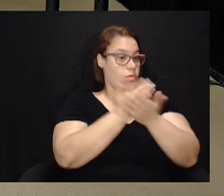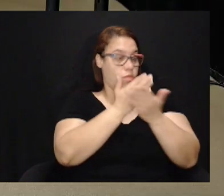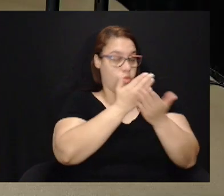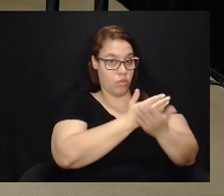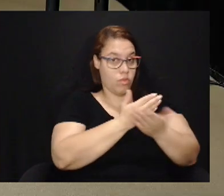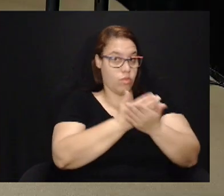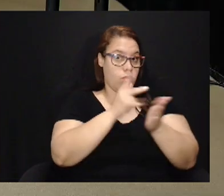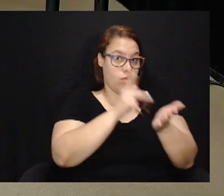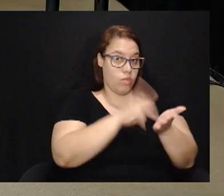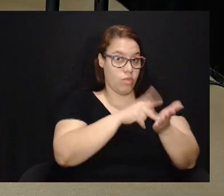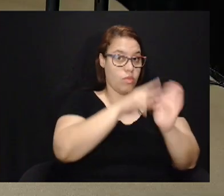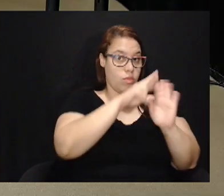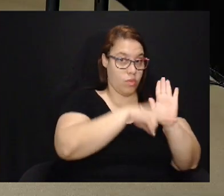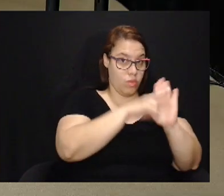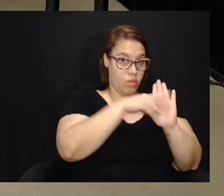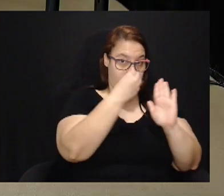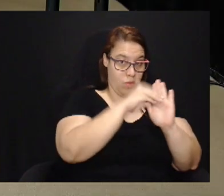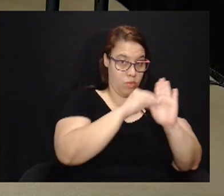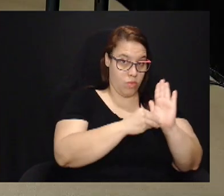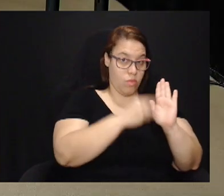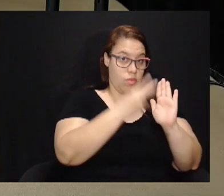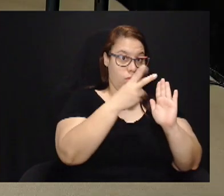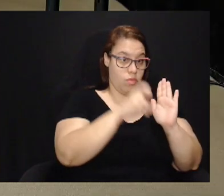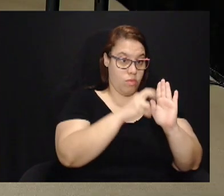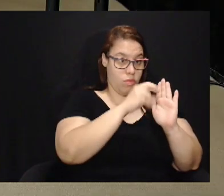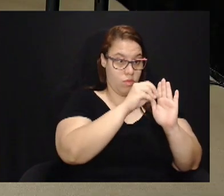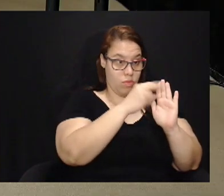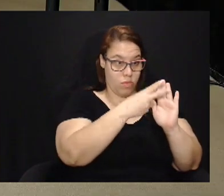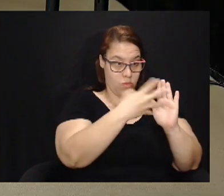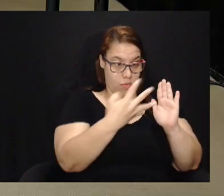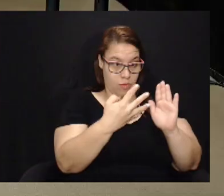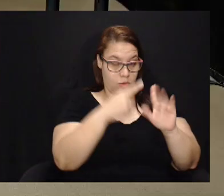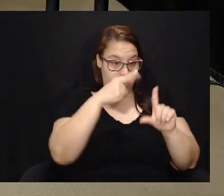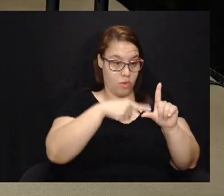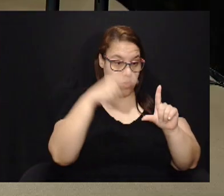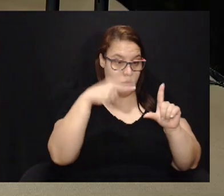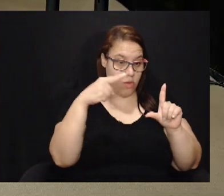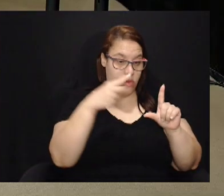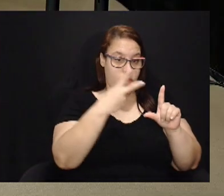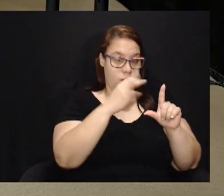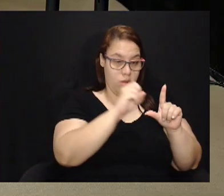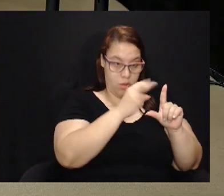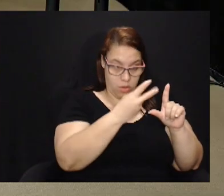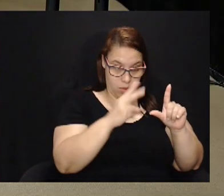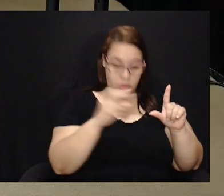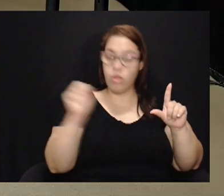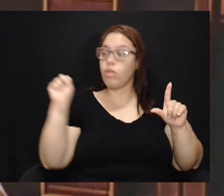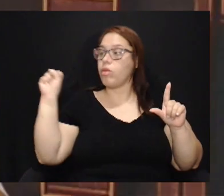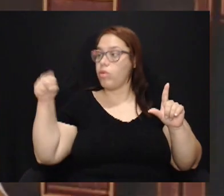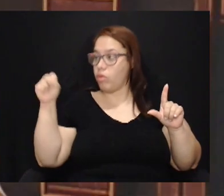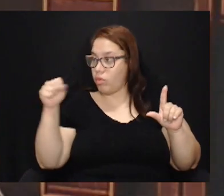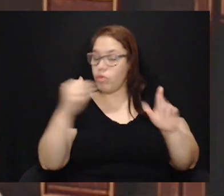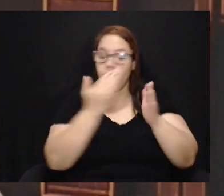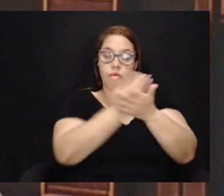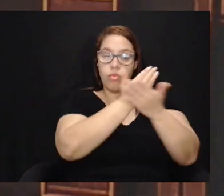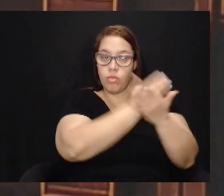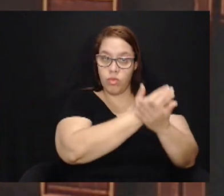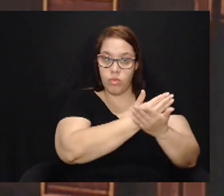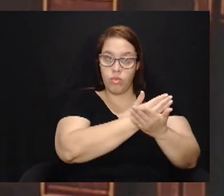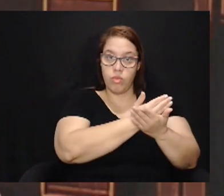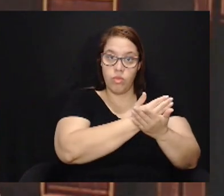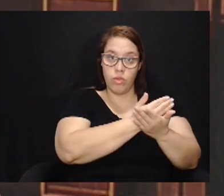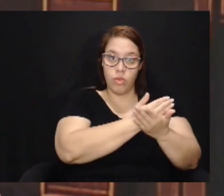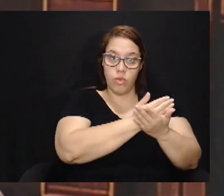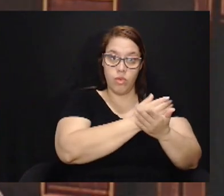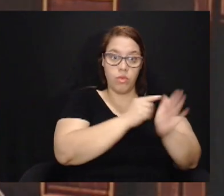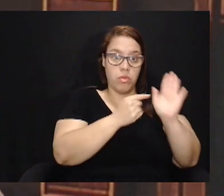relatório publicado em 2024 com dados de 2022. Sim. Né? É um estudo em que há o apontamento